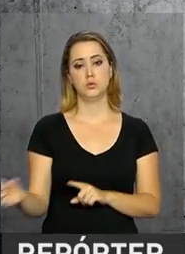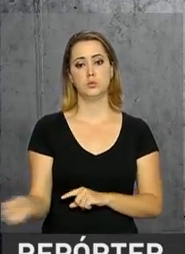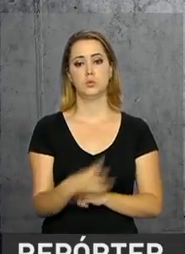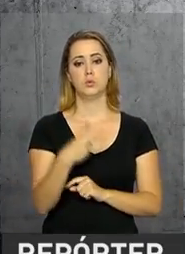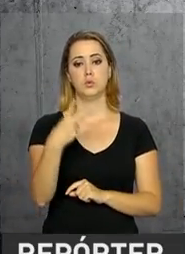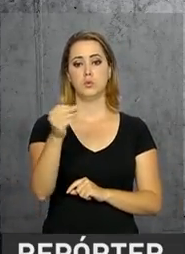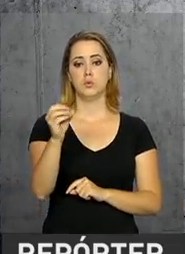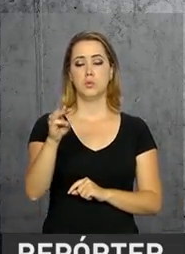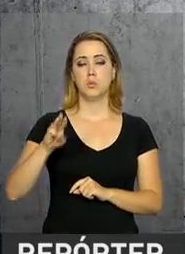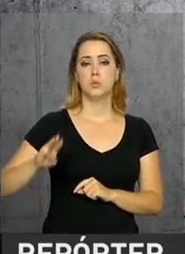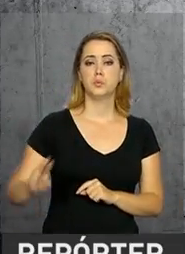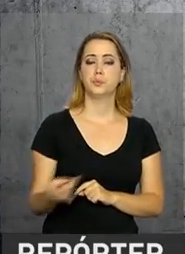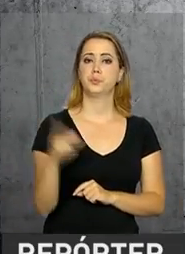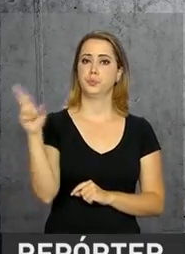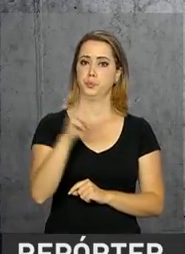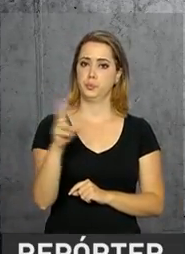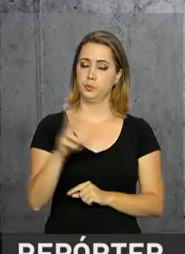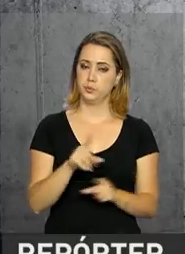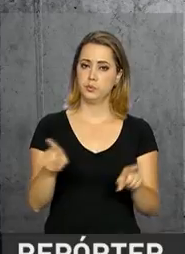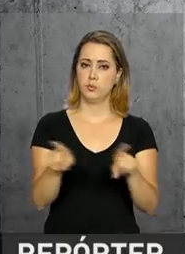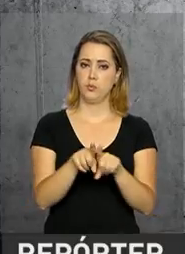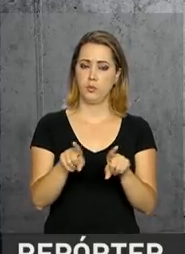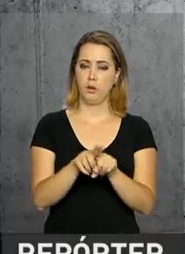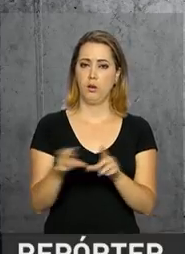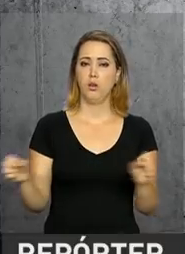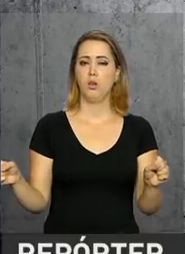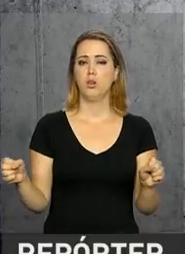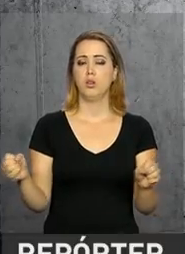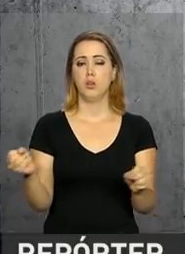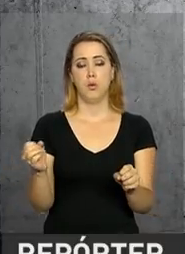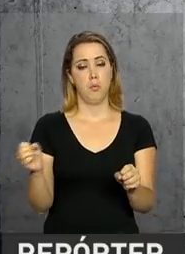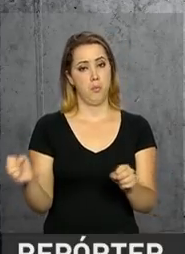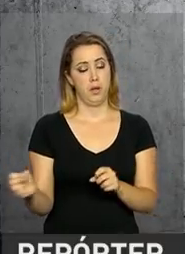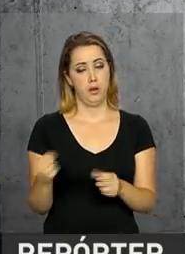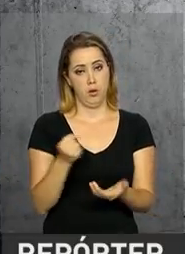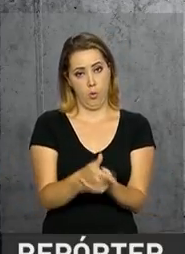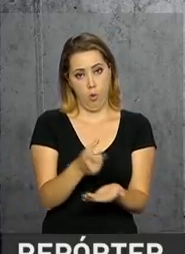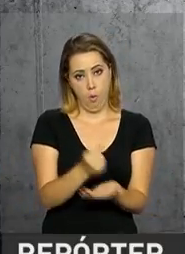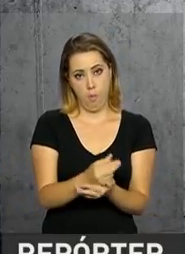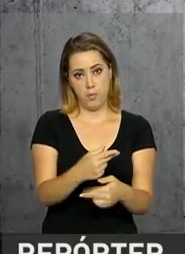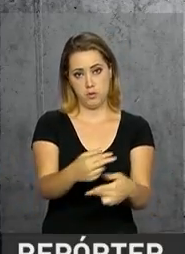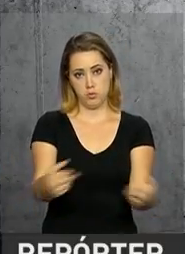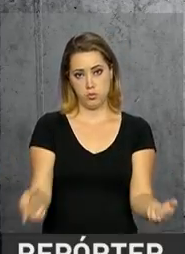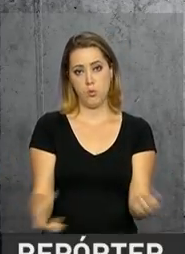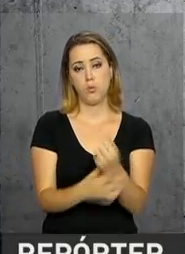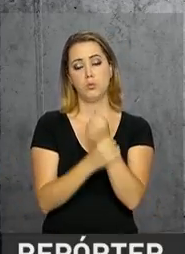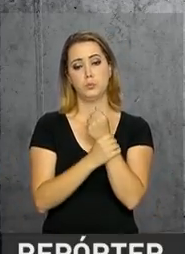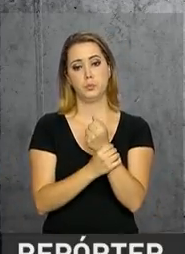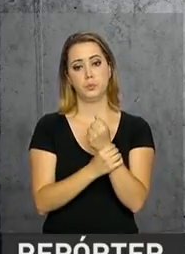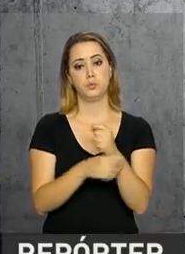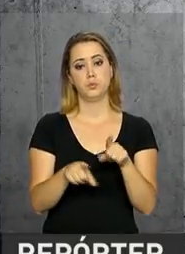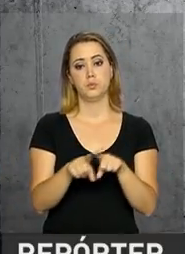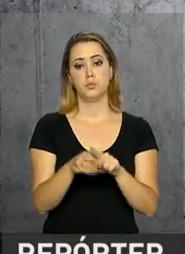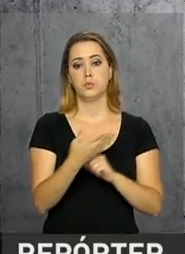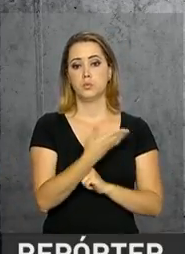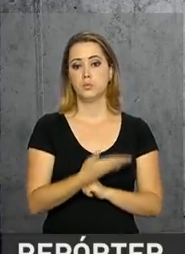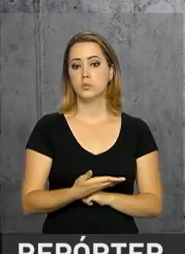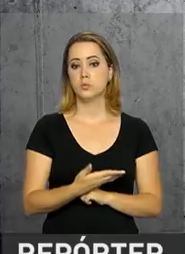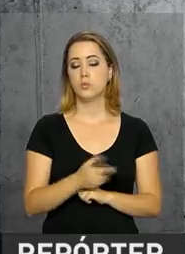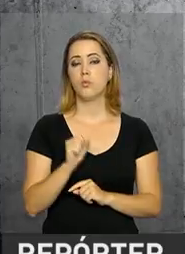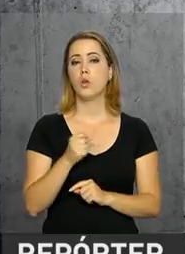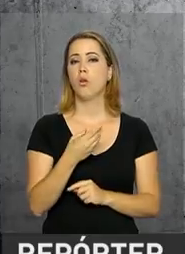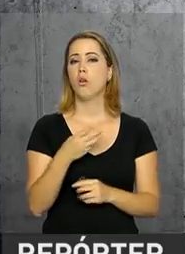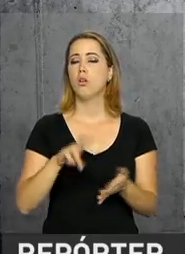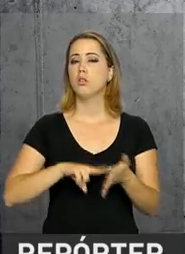vai ser de R 200 milhões deais e equipamento de segurança como scaners e bloqueadores de celulares a compra